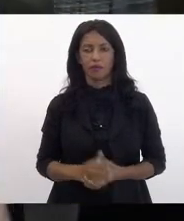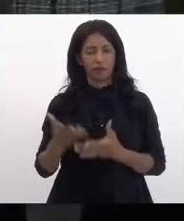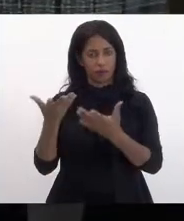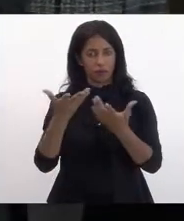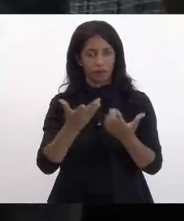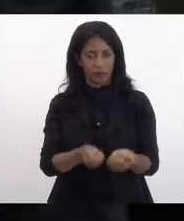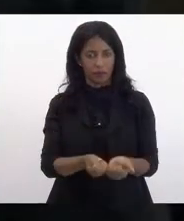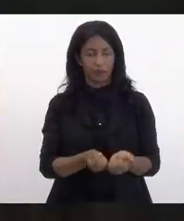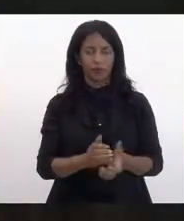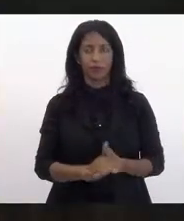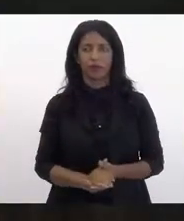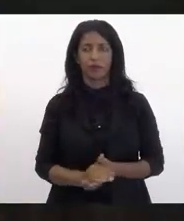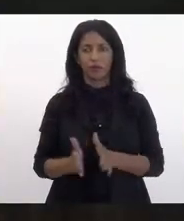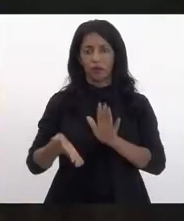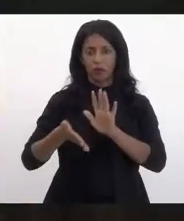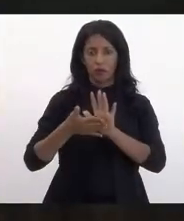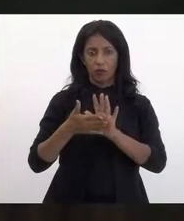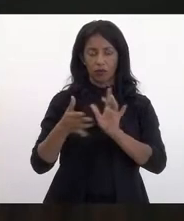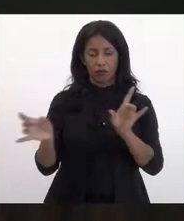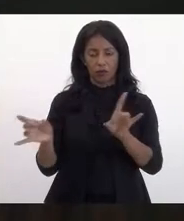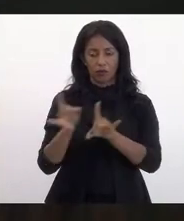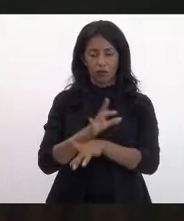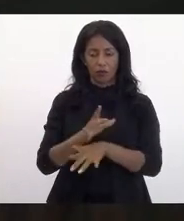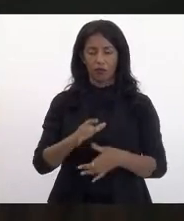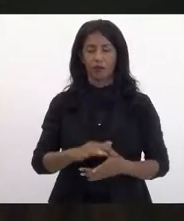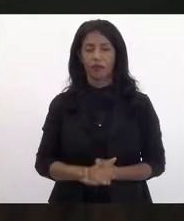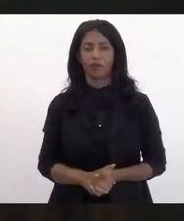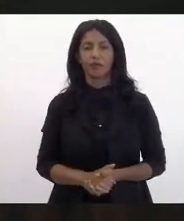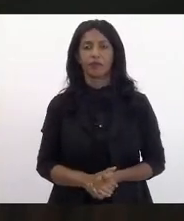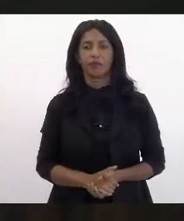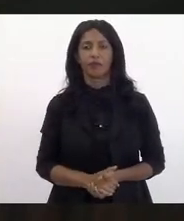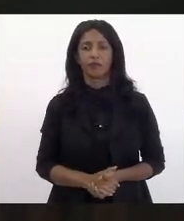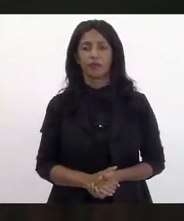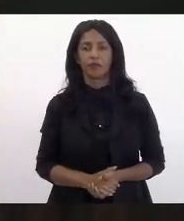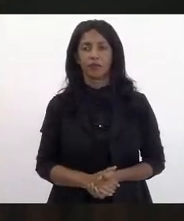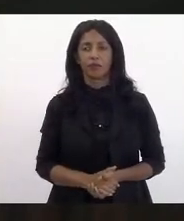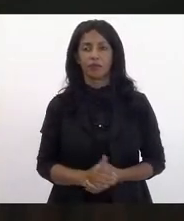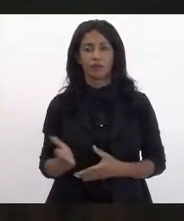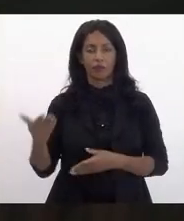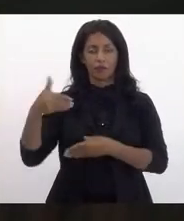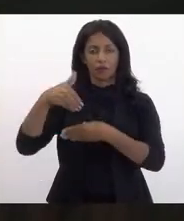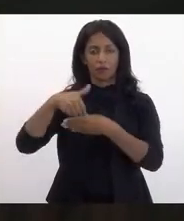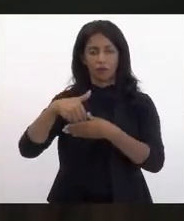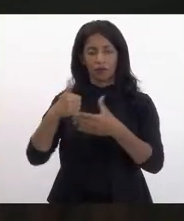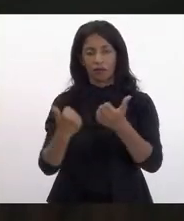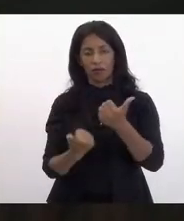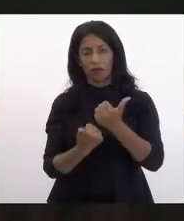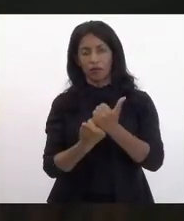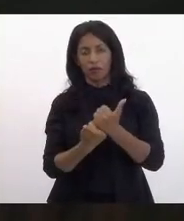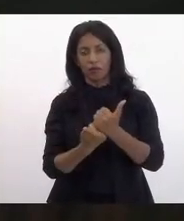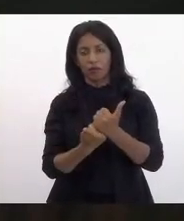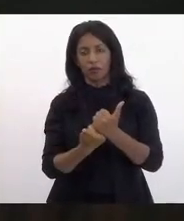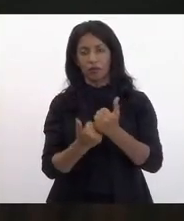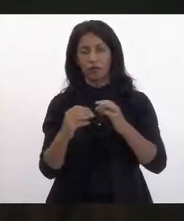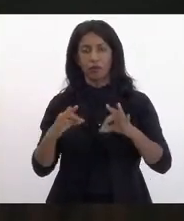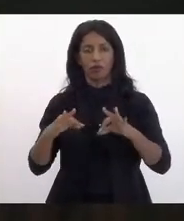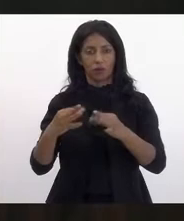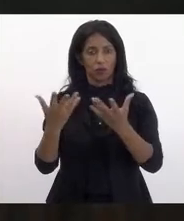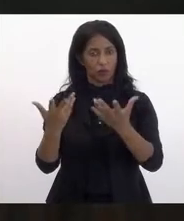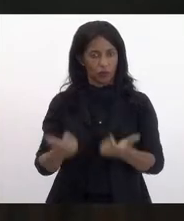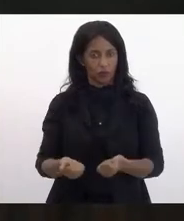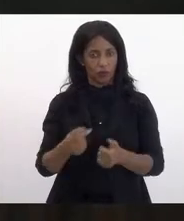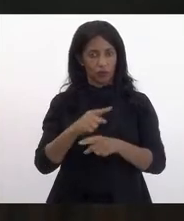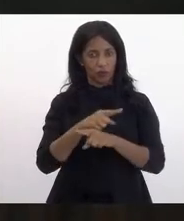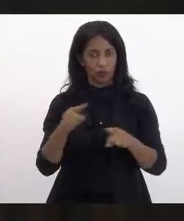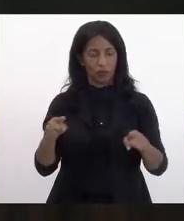Favorável. Com os pareceres emitidos, em votação substitutivo, todos que aprovam permaneçam como